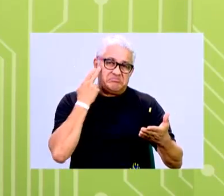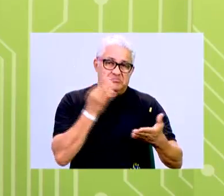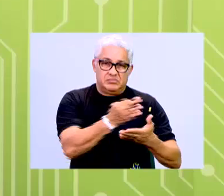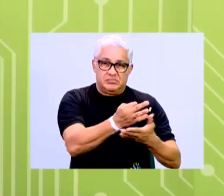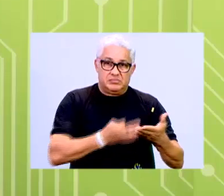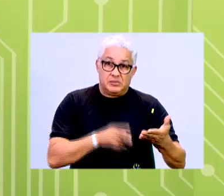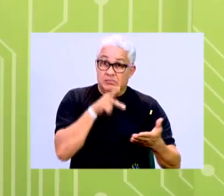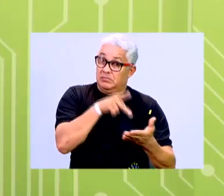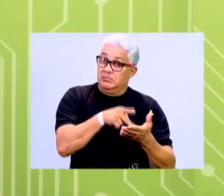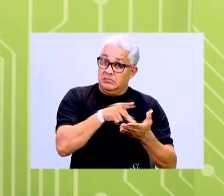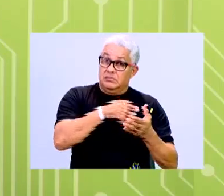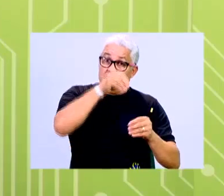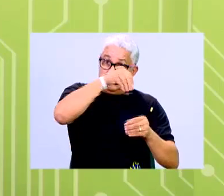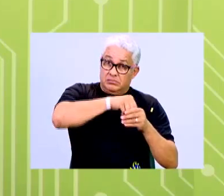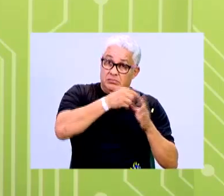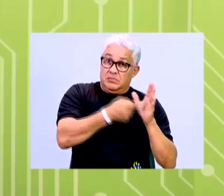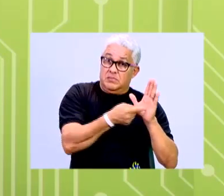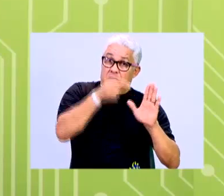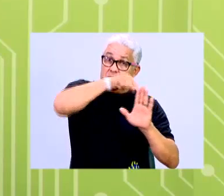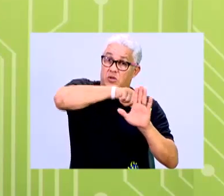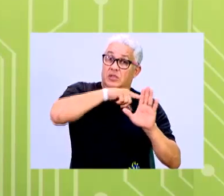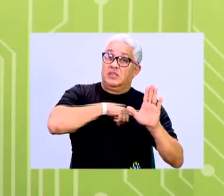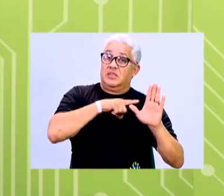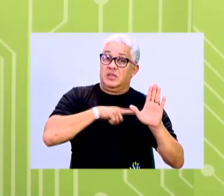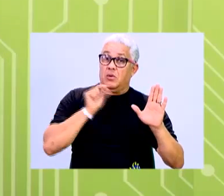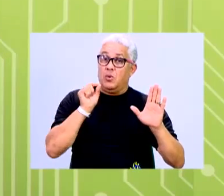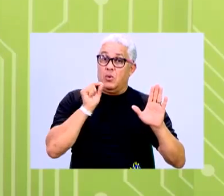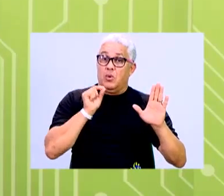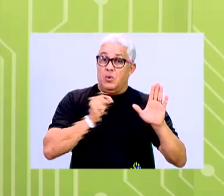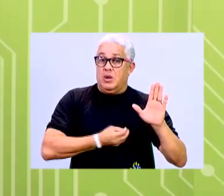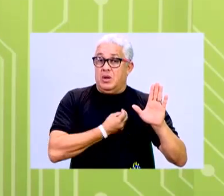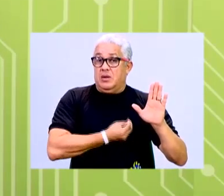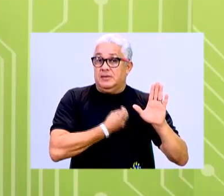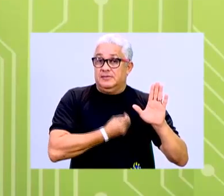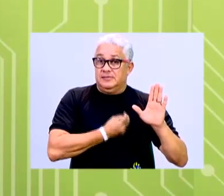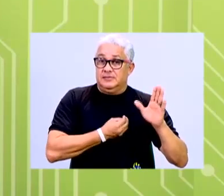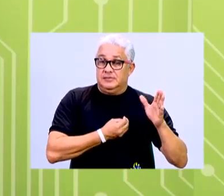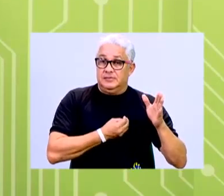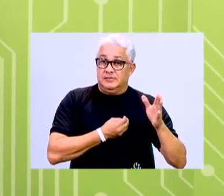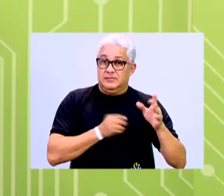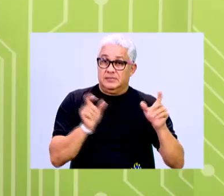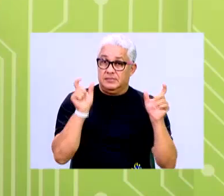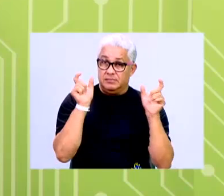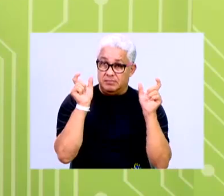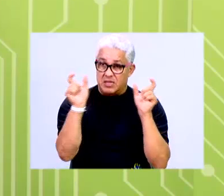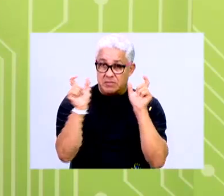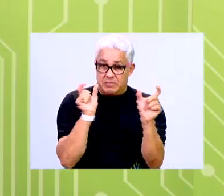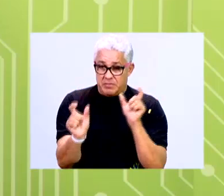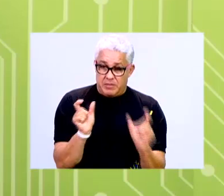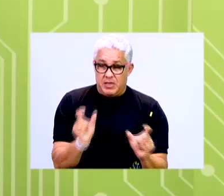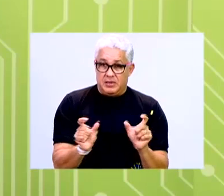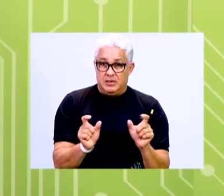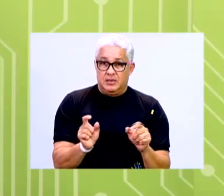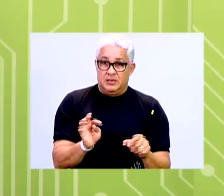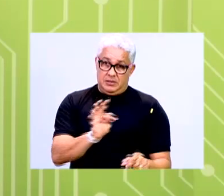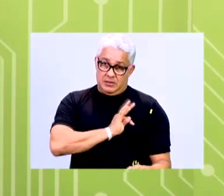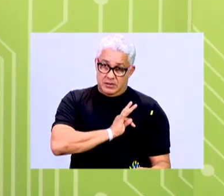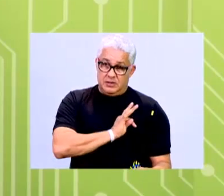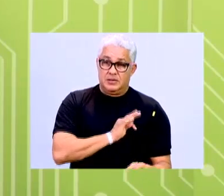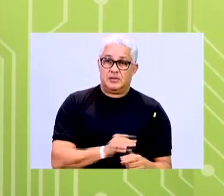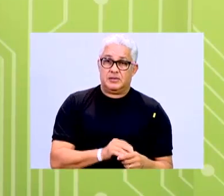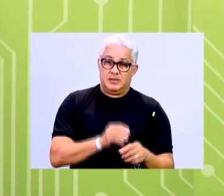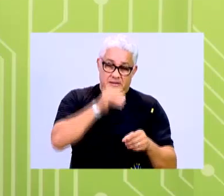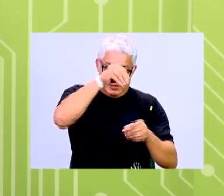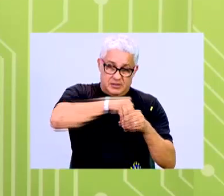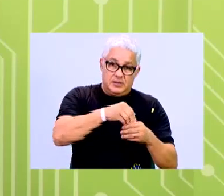na realidade estão ali presentes termos técnicos fazendo parte desse texto. E